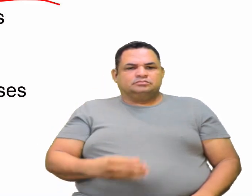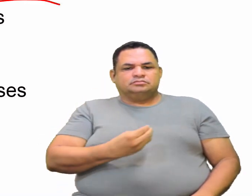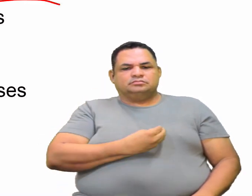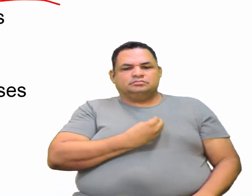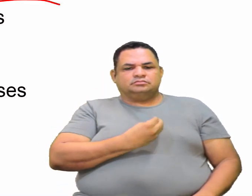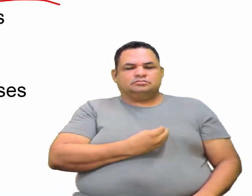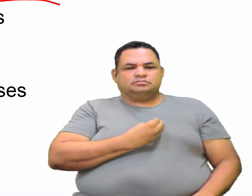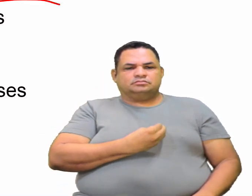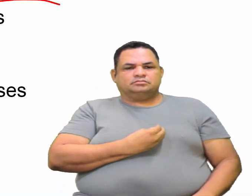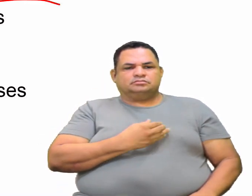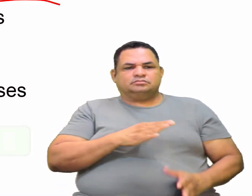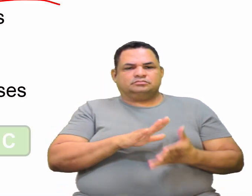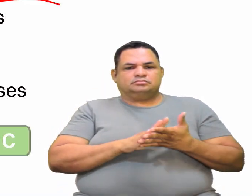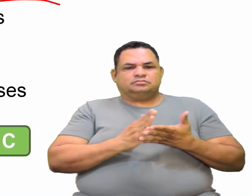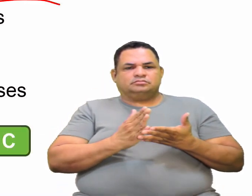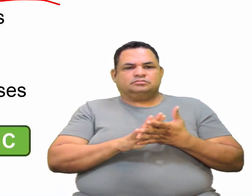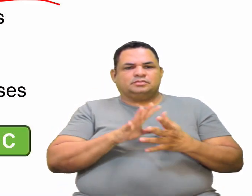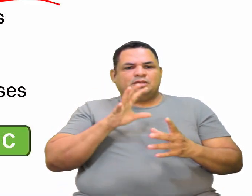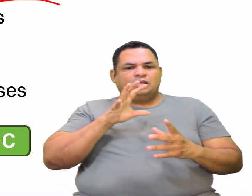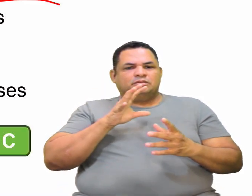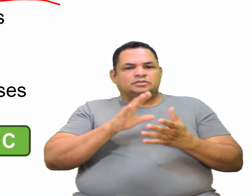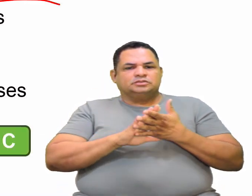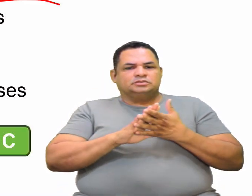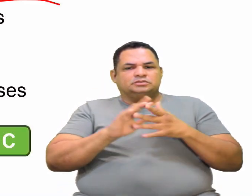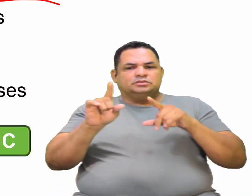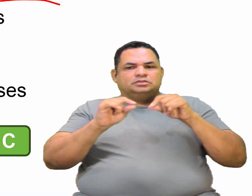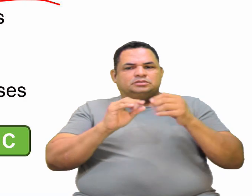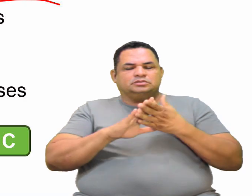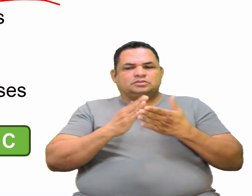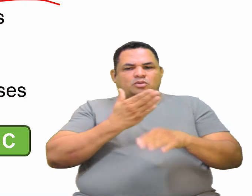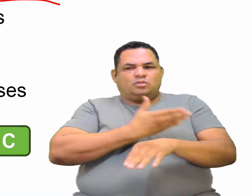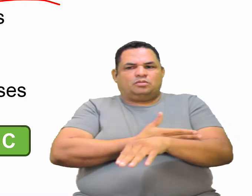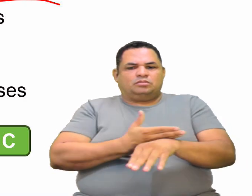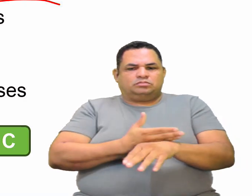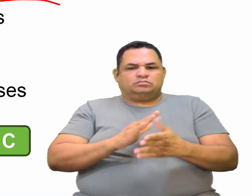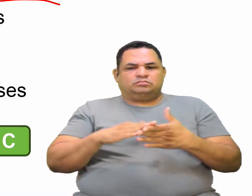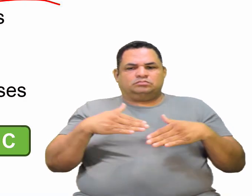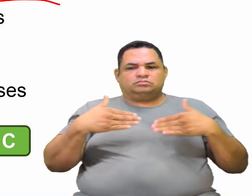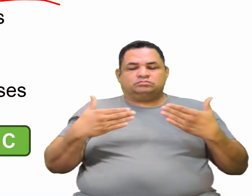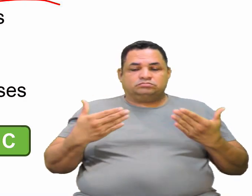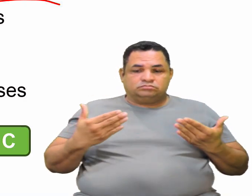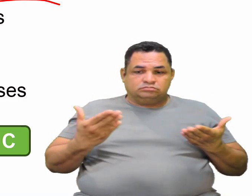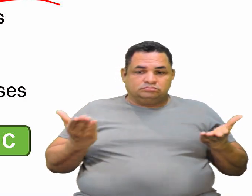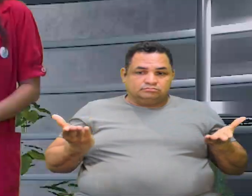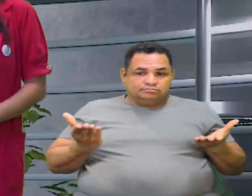pressões seletivas. Quando fala de evolução, C. Então, é isso aí,